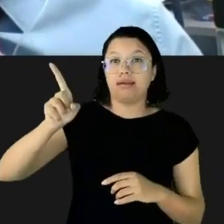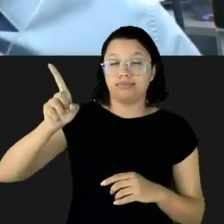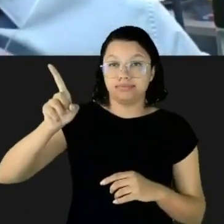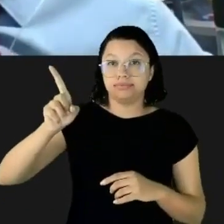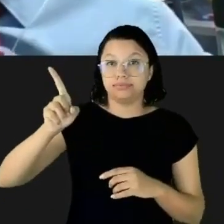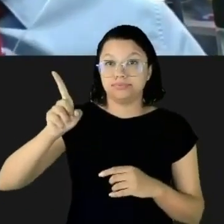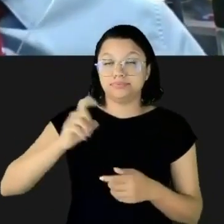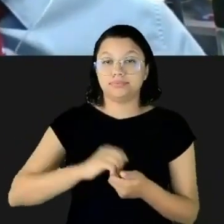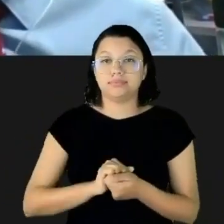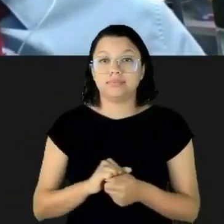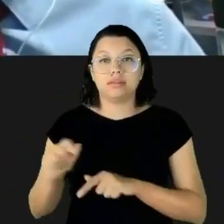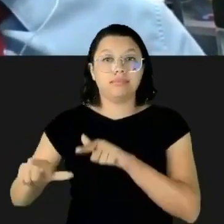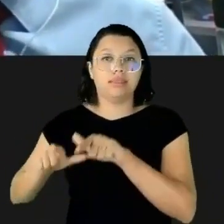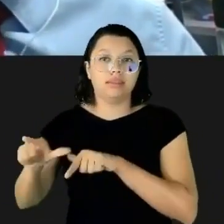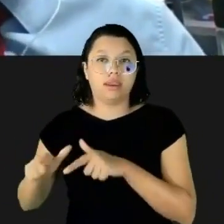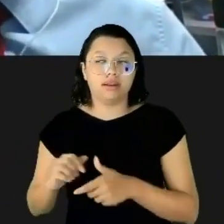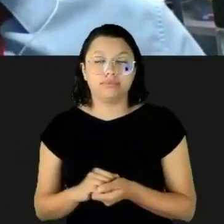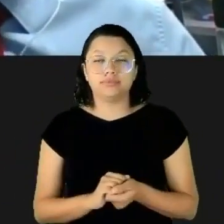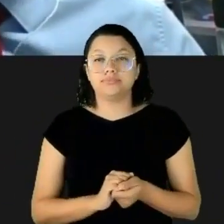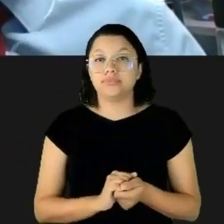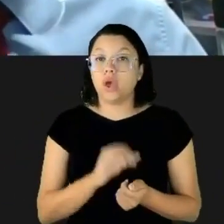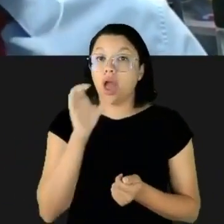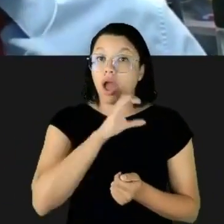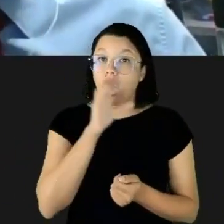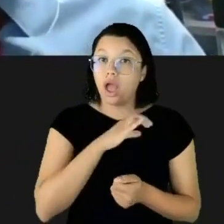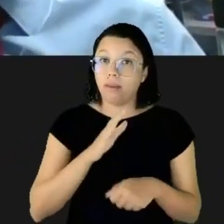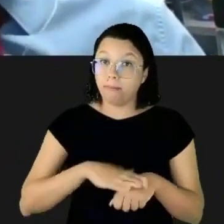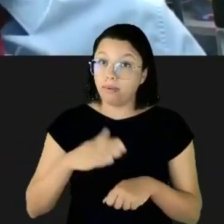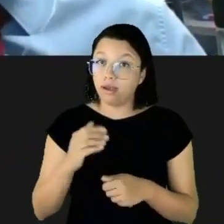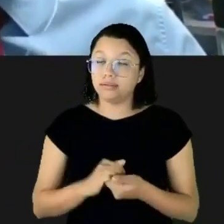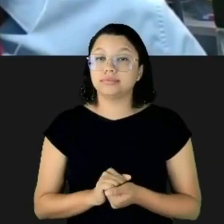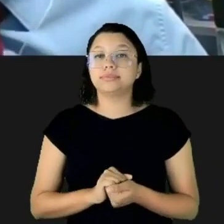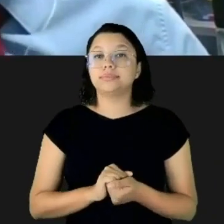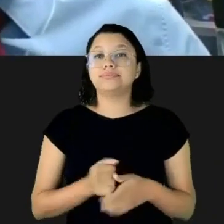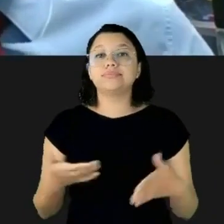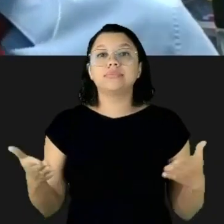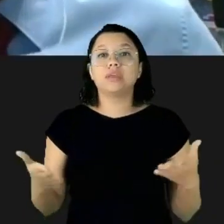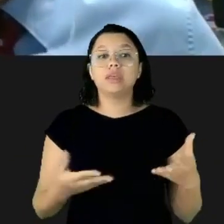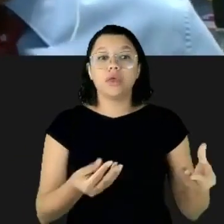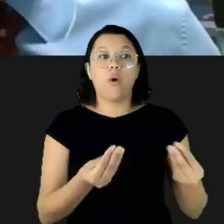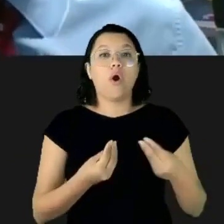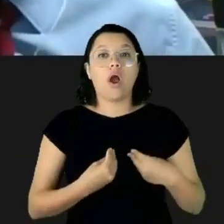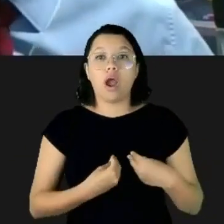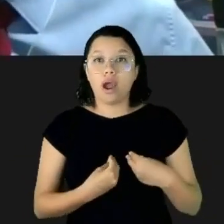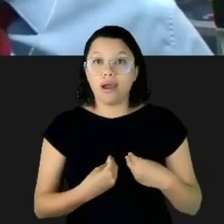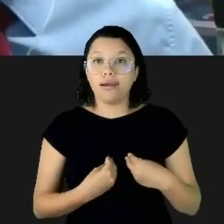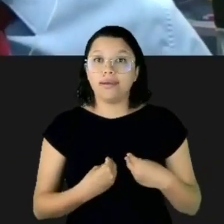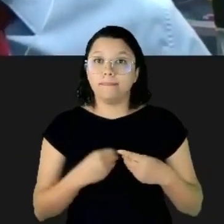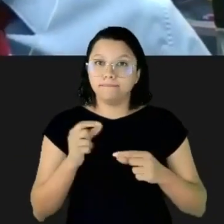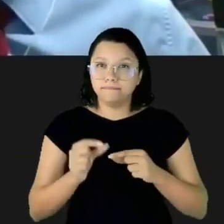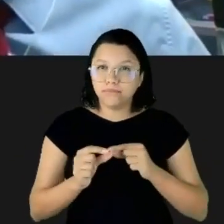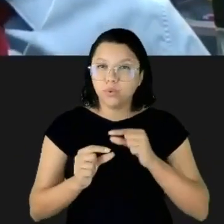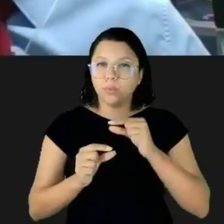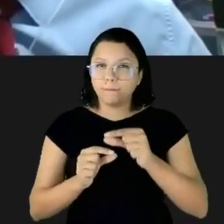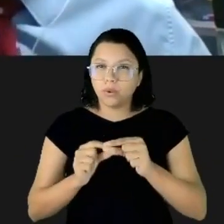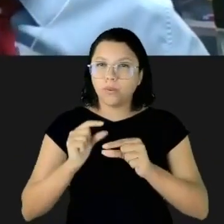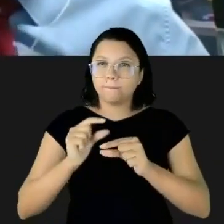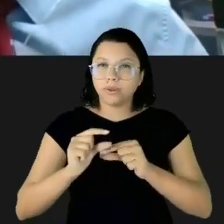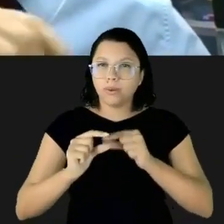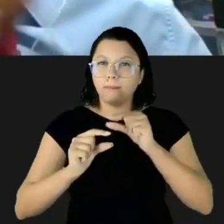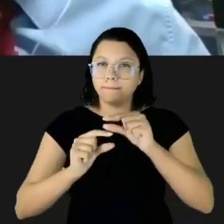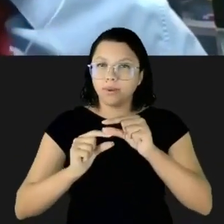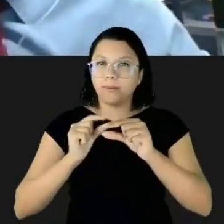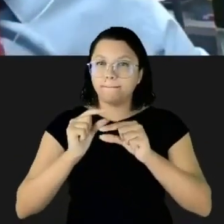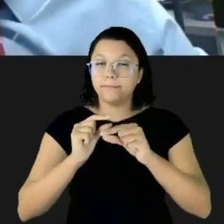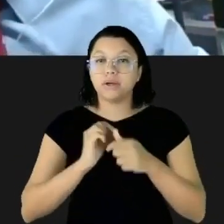lá pela lá pela tarefa dá uma agilidade muito grande isso aqui é aquele ganho que eu falei aquele ganho que marginais você